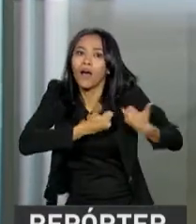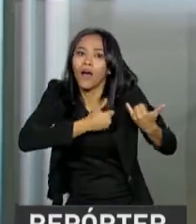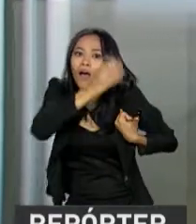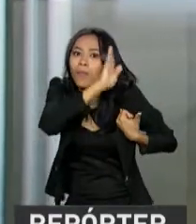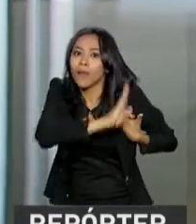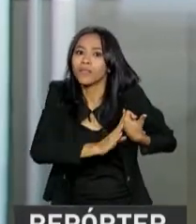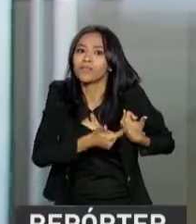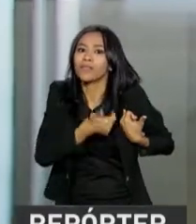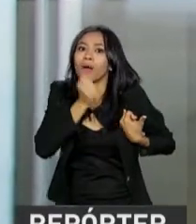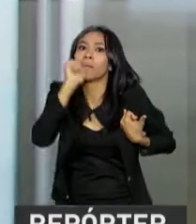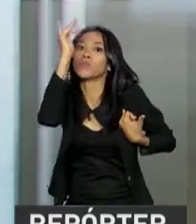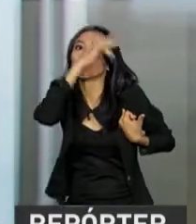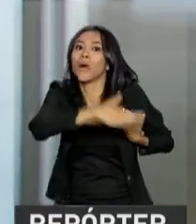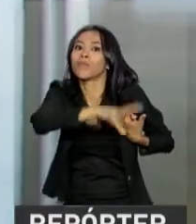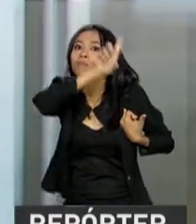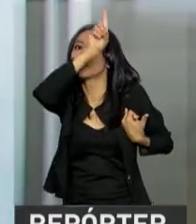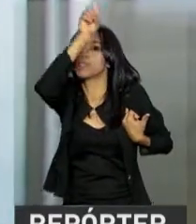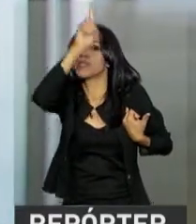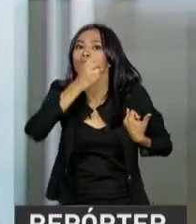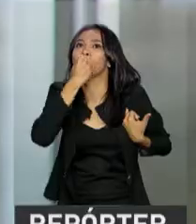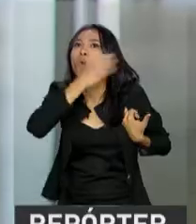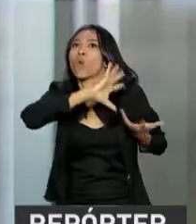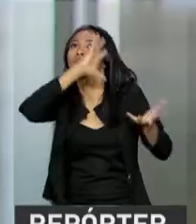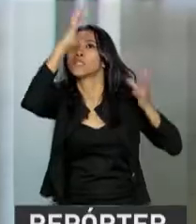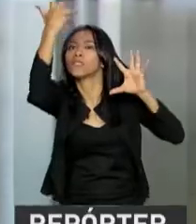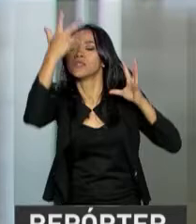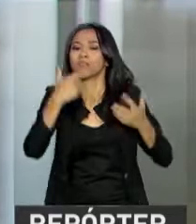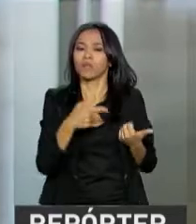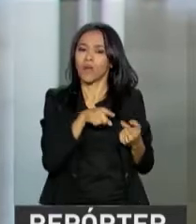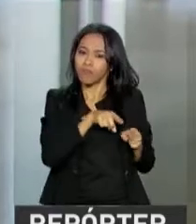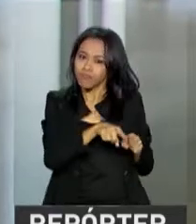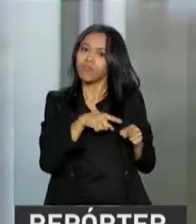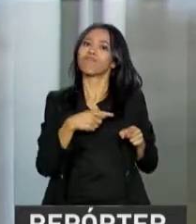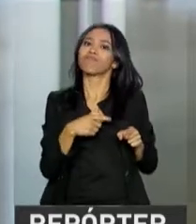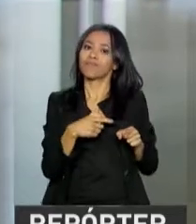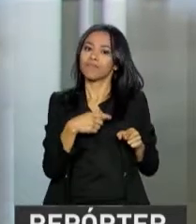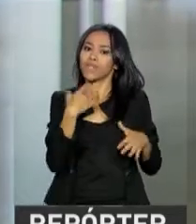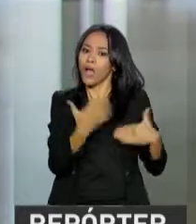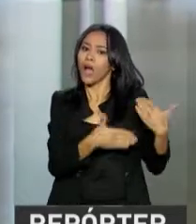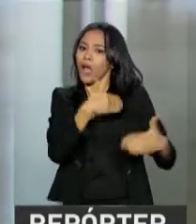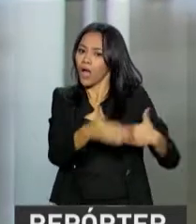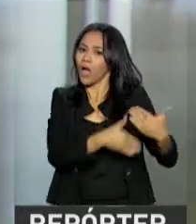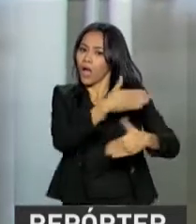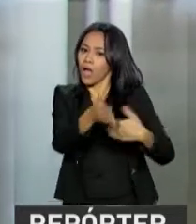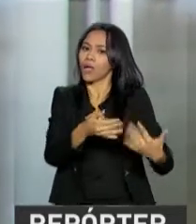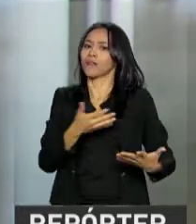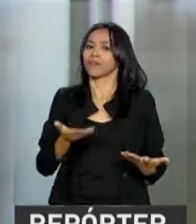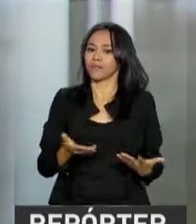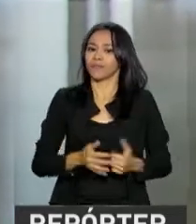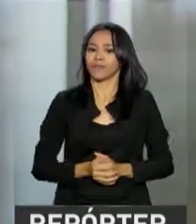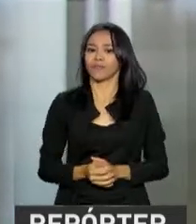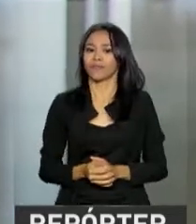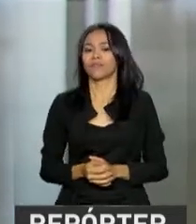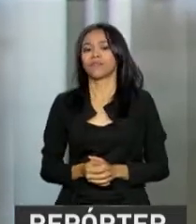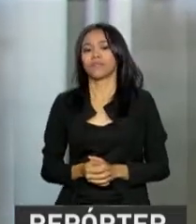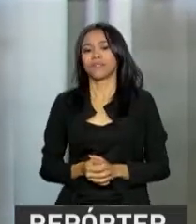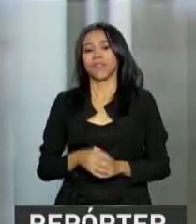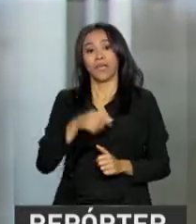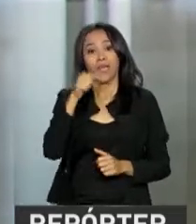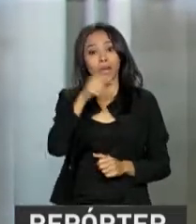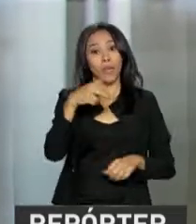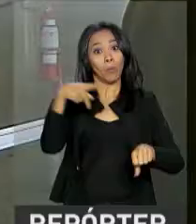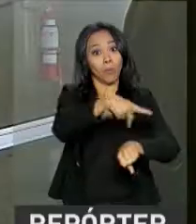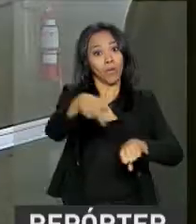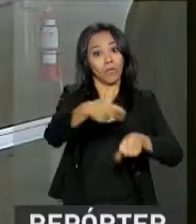por deus clima bom douradinho também tá crescendo como por exemplo havia um país